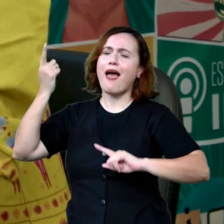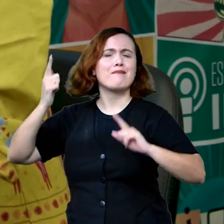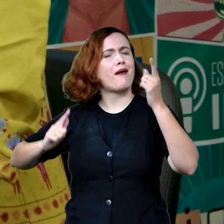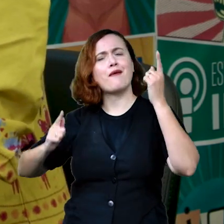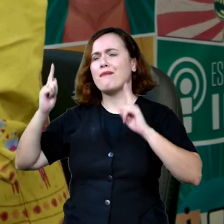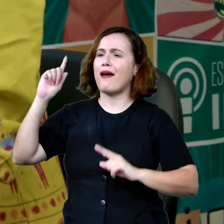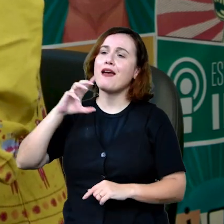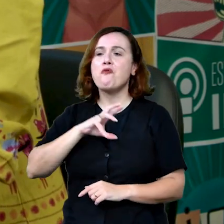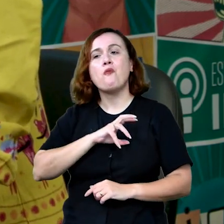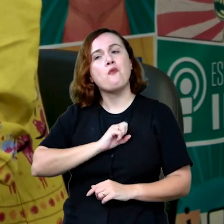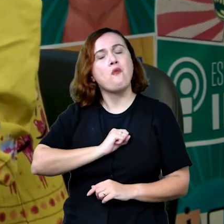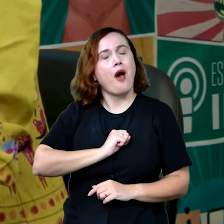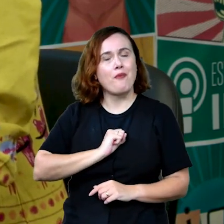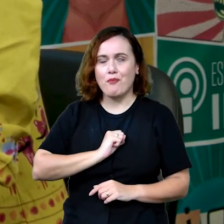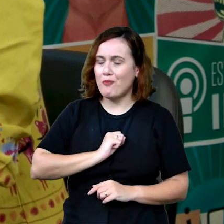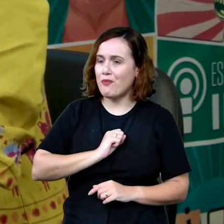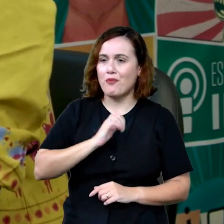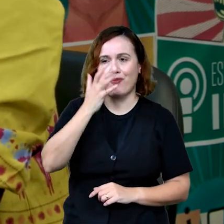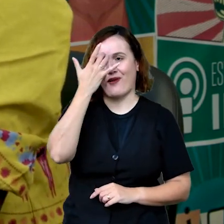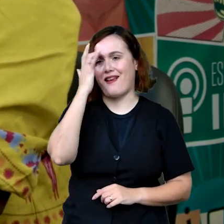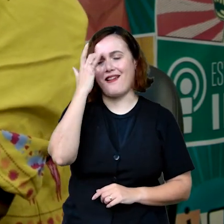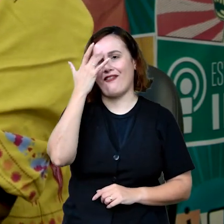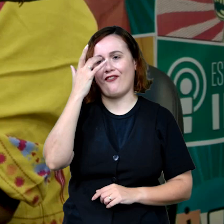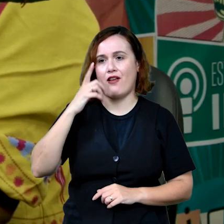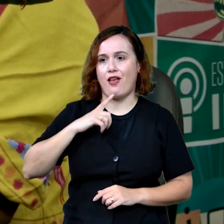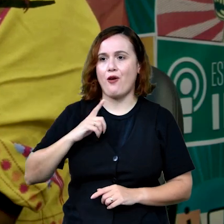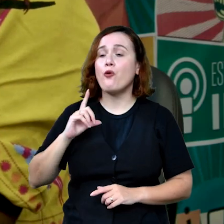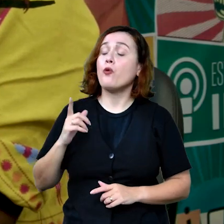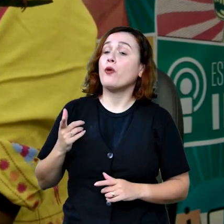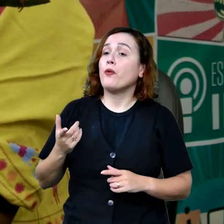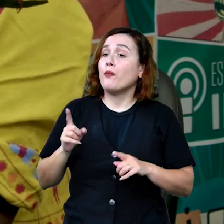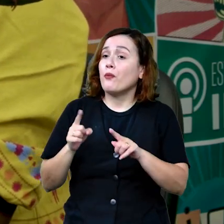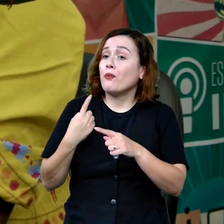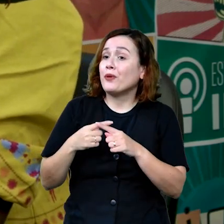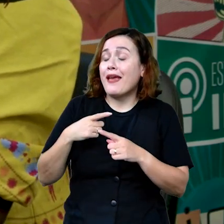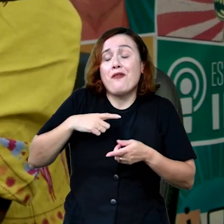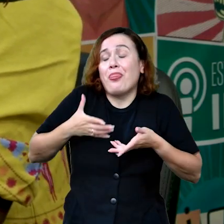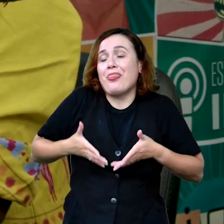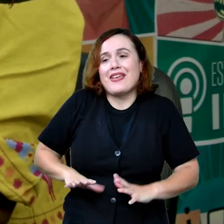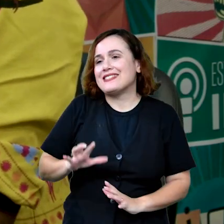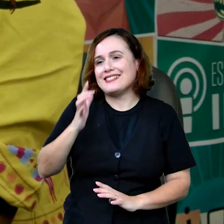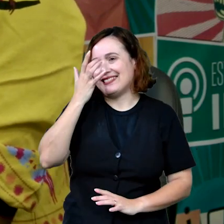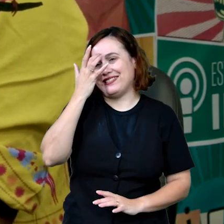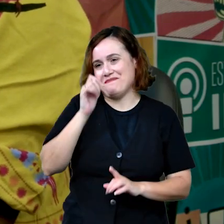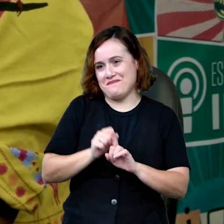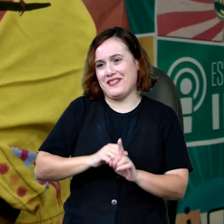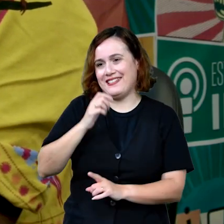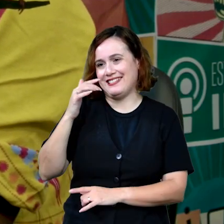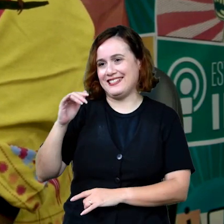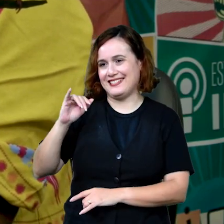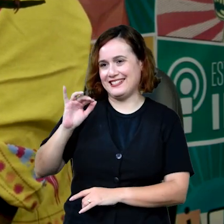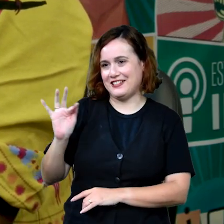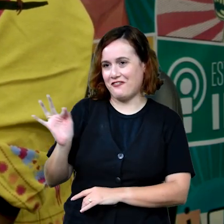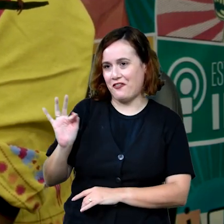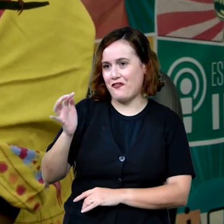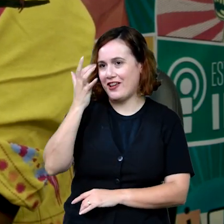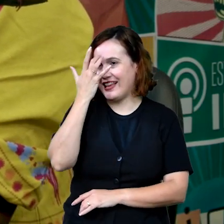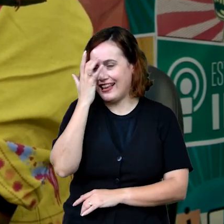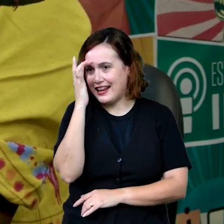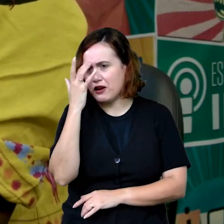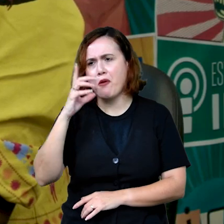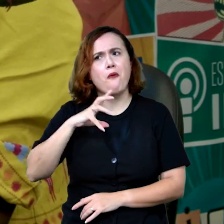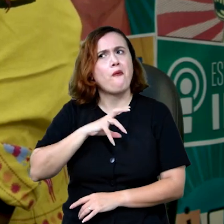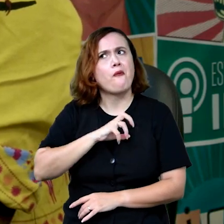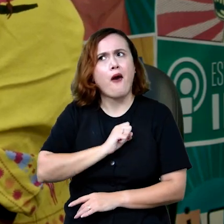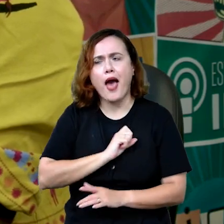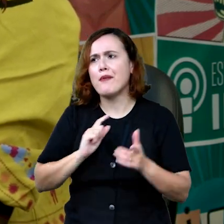isso, né? Eu nasci em fevereiro, o carnaval está no meu sangue, do Altair Veloso. E esse samba me resume. Eu sou uma pessoa muito da festa. Eu